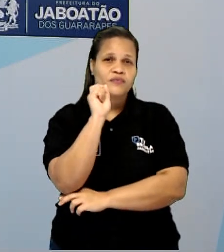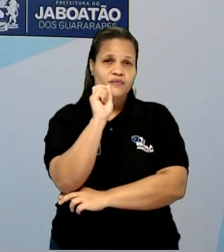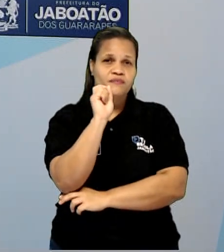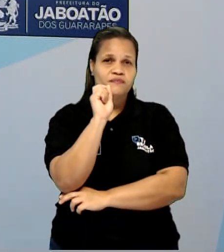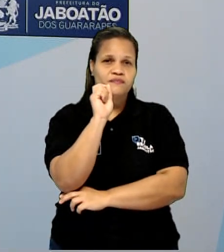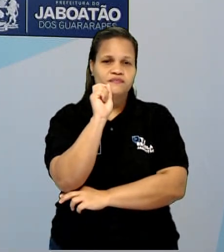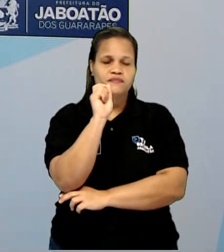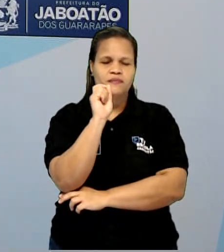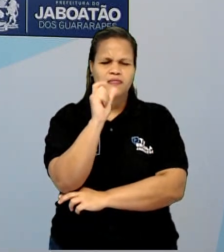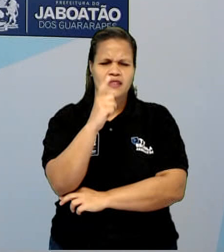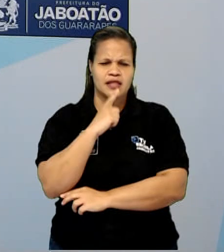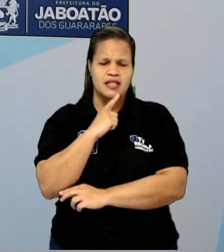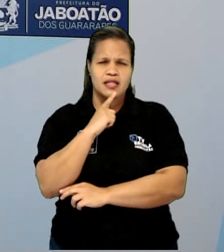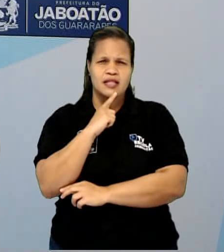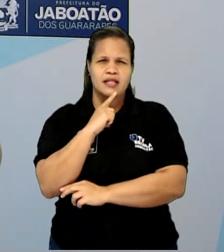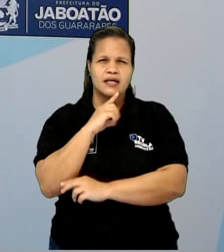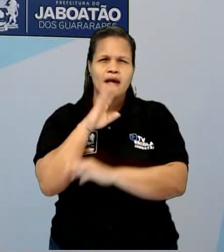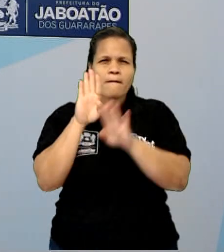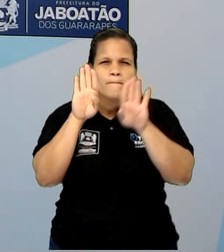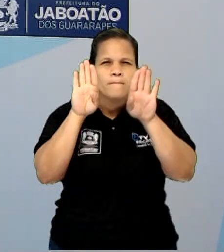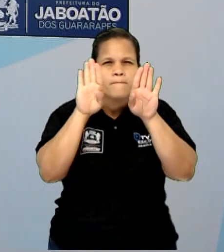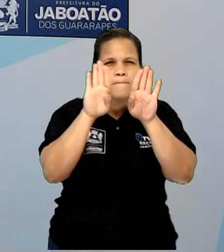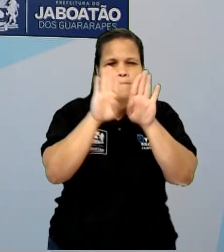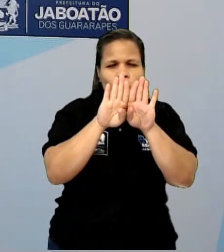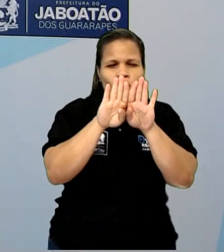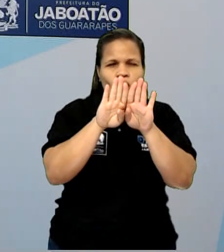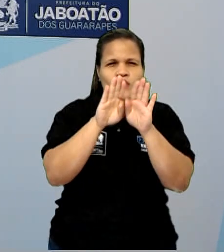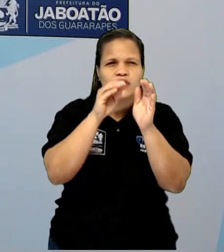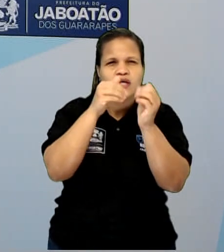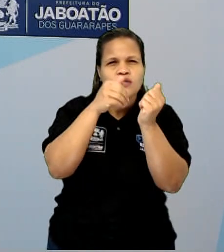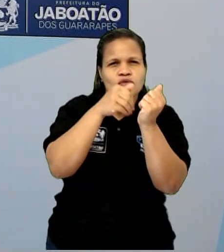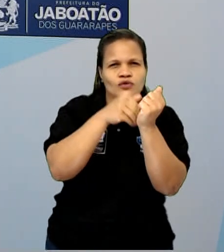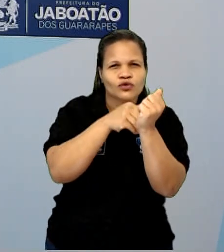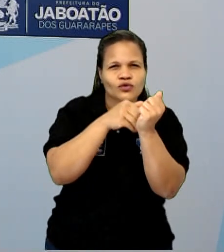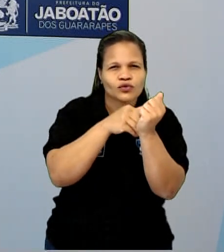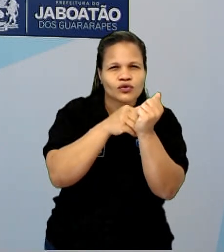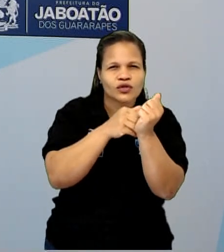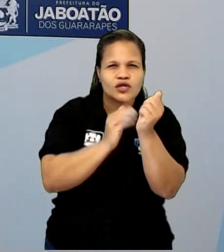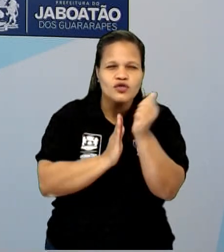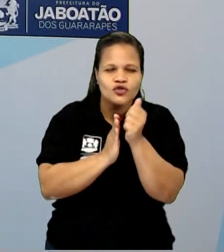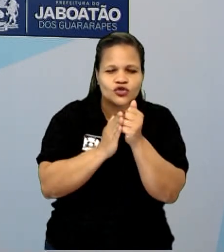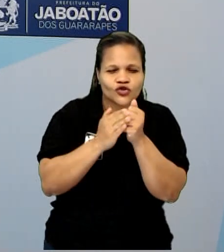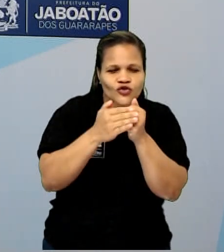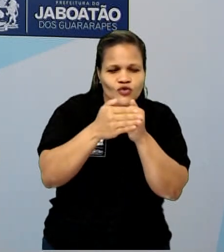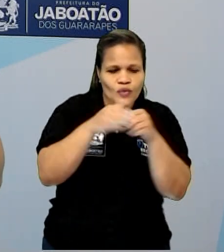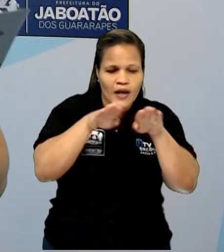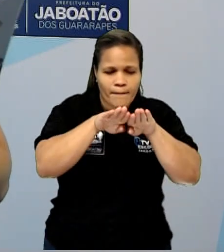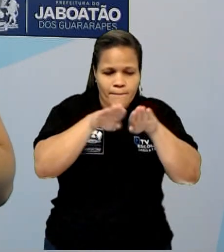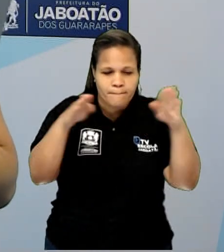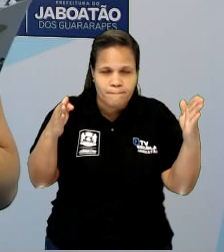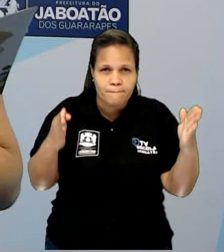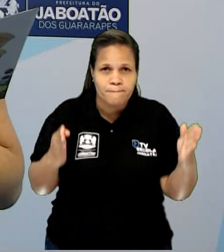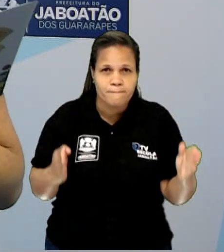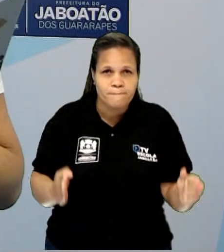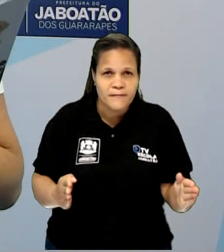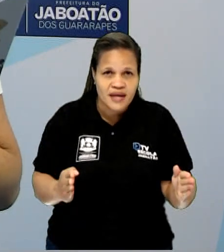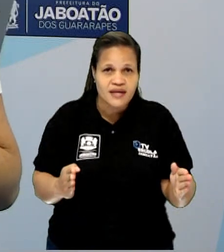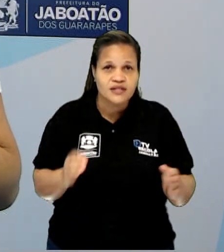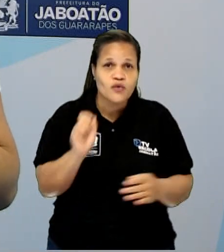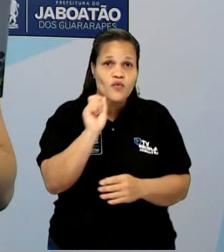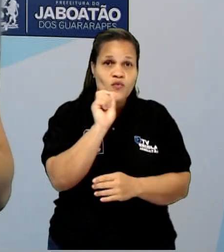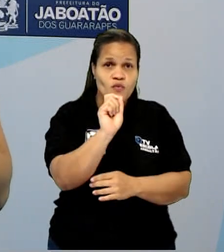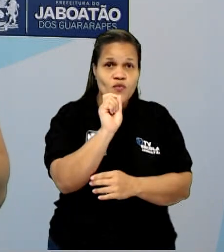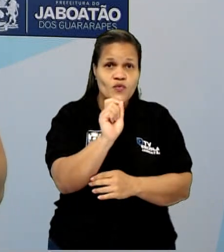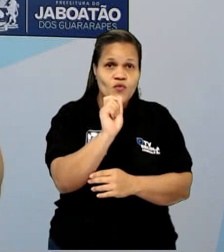Existia uma portinha que ficava escondida por detrás de uma mesinha, ficava despercebida. Ela era uma